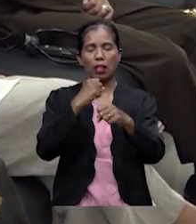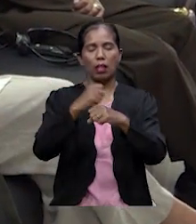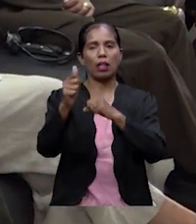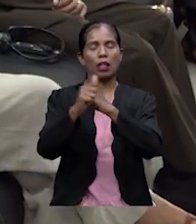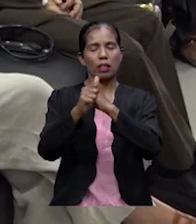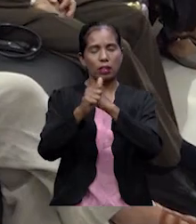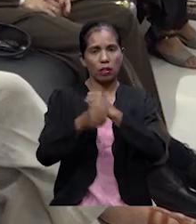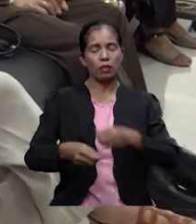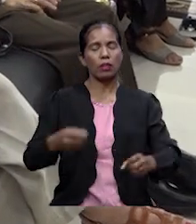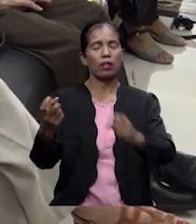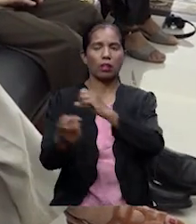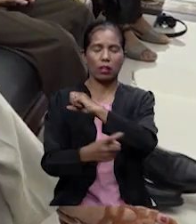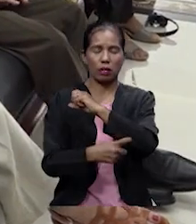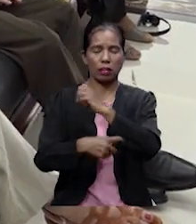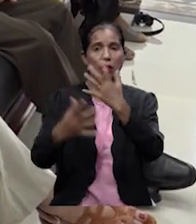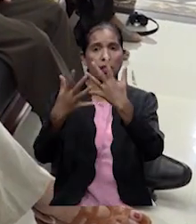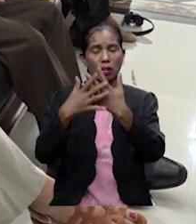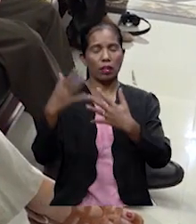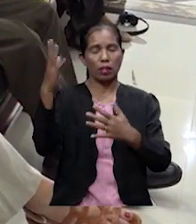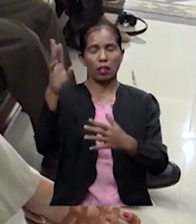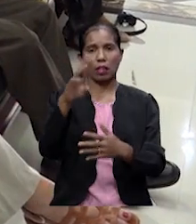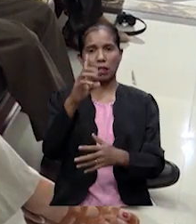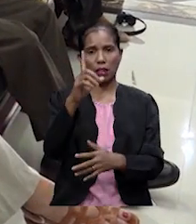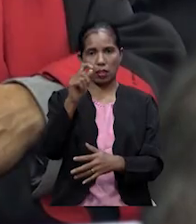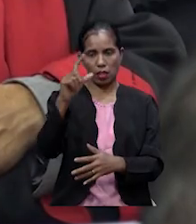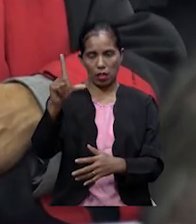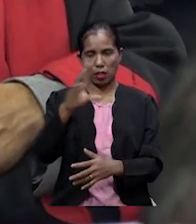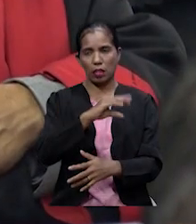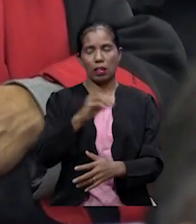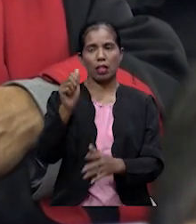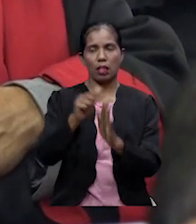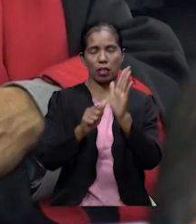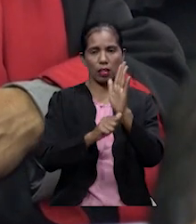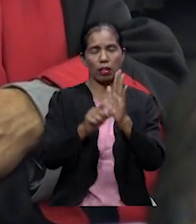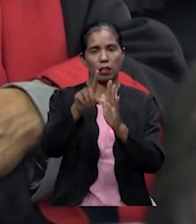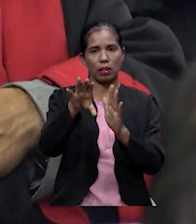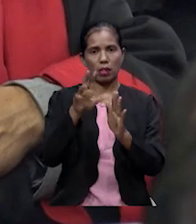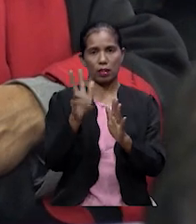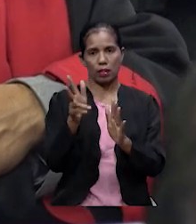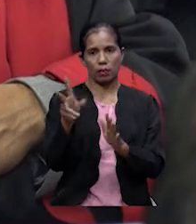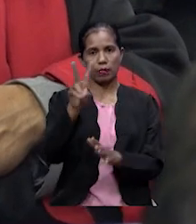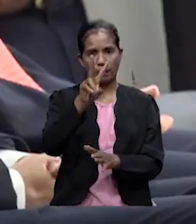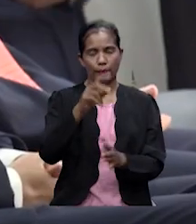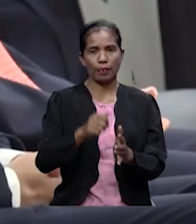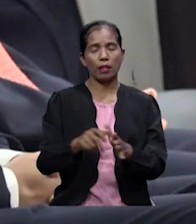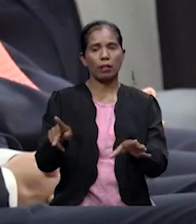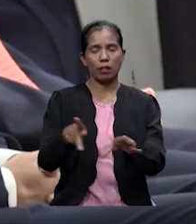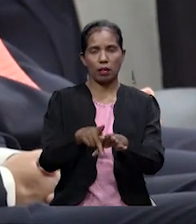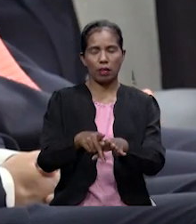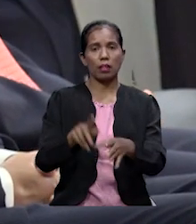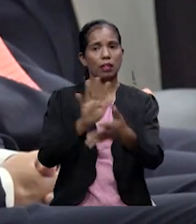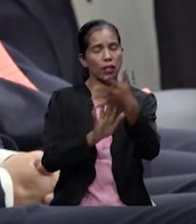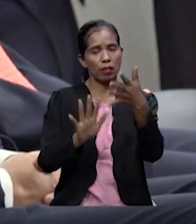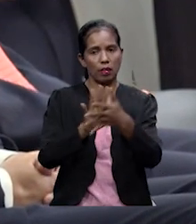penal, nem define e a Constituição República Democrática Timor-Leste, artigo atusida, tonelore singrua. Participa em aniversário,